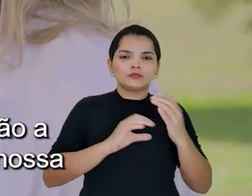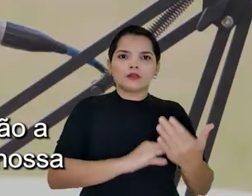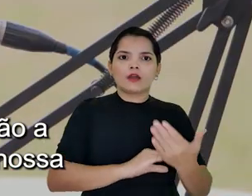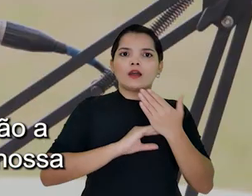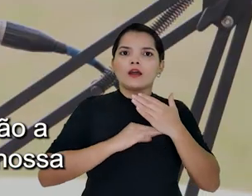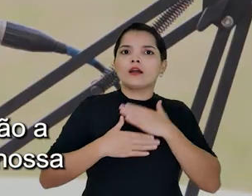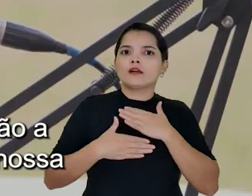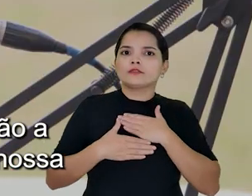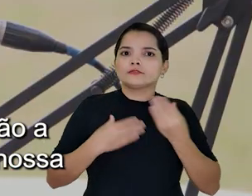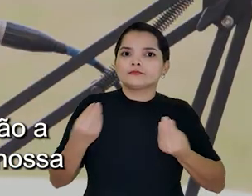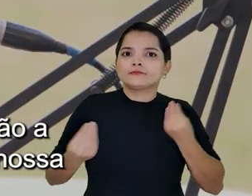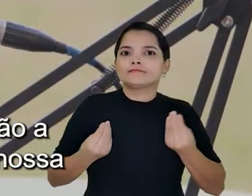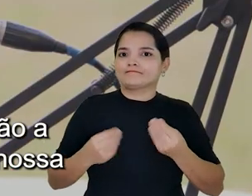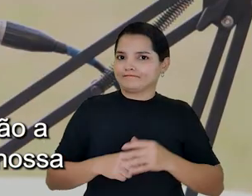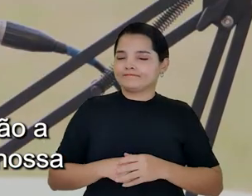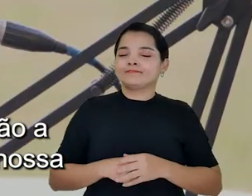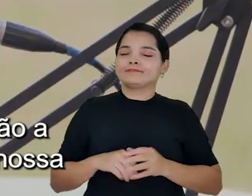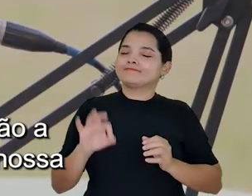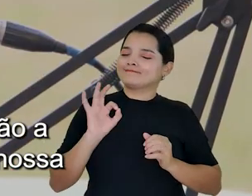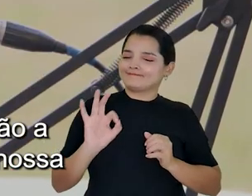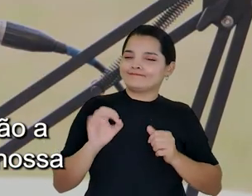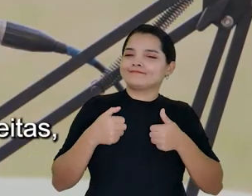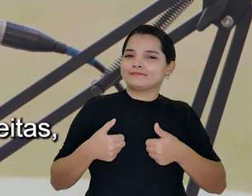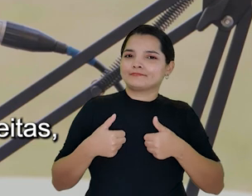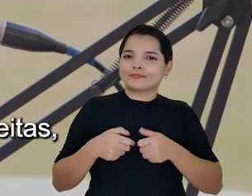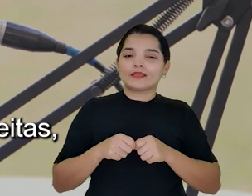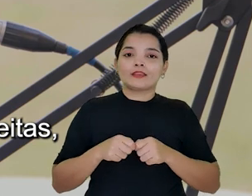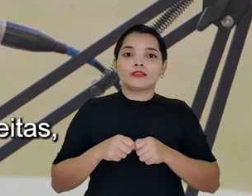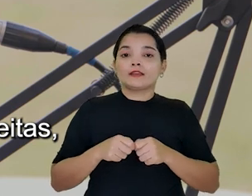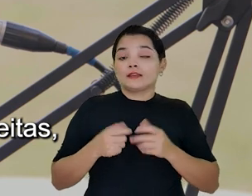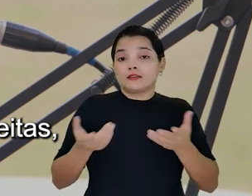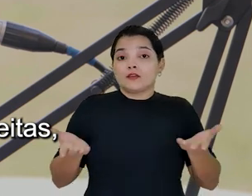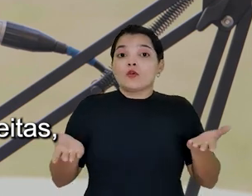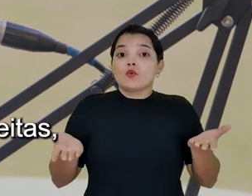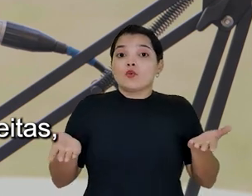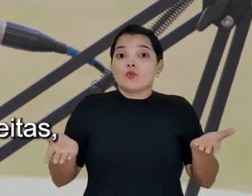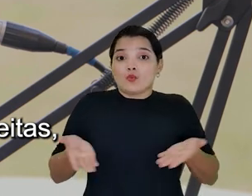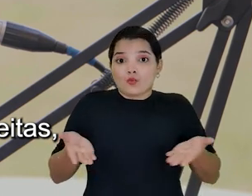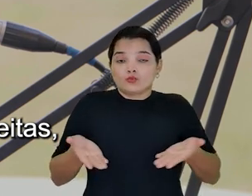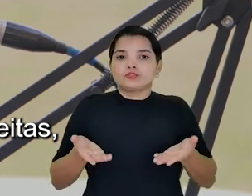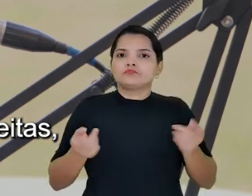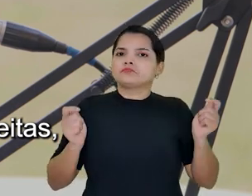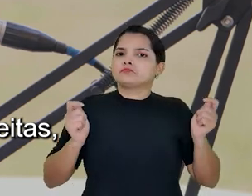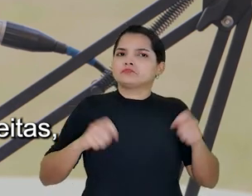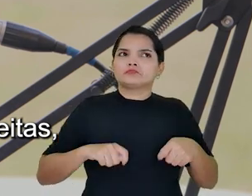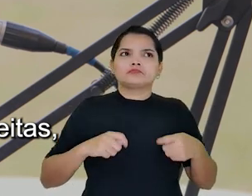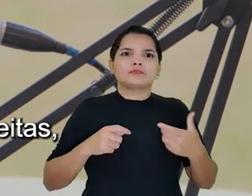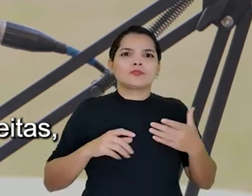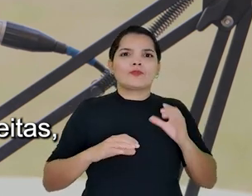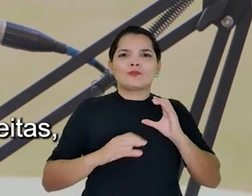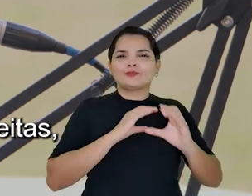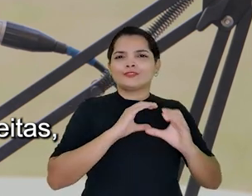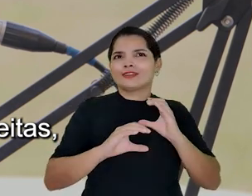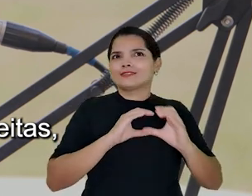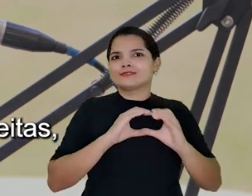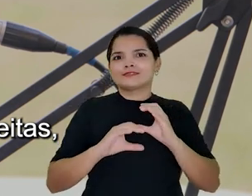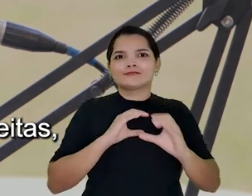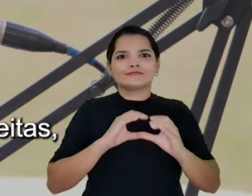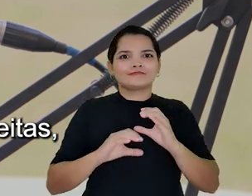favor perfeitamente agora Tati hoje a nossa comunicação tem inúmeras formas de